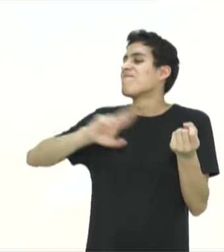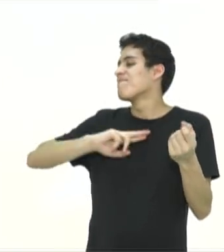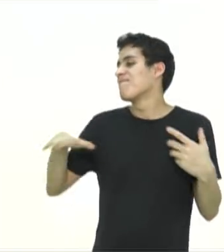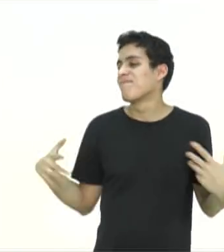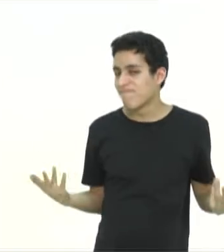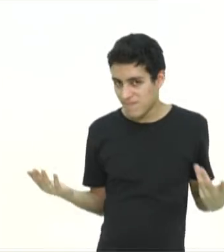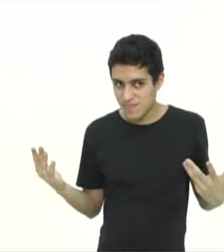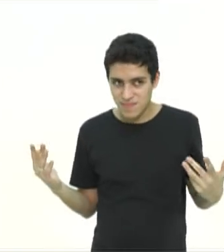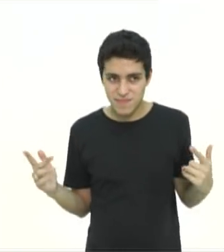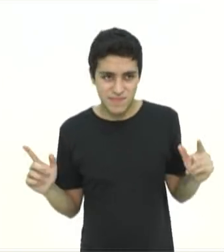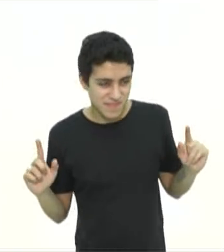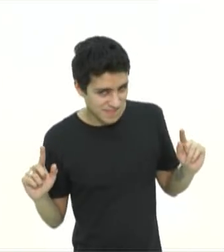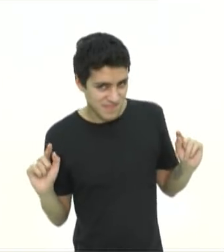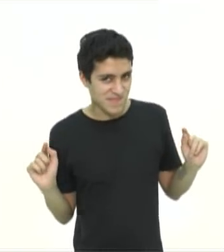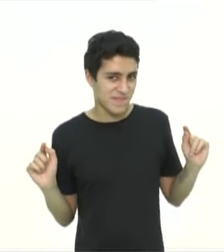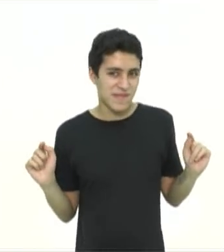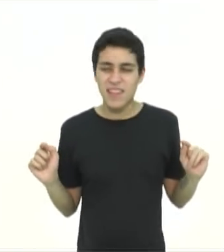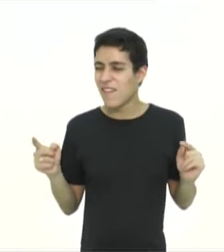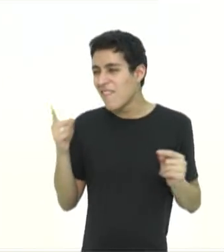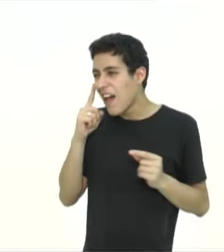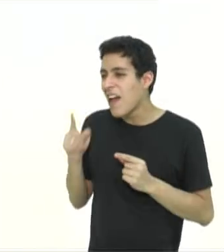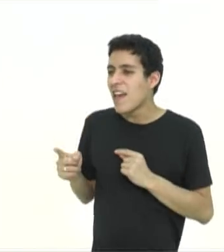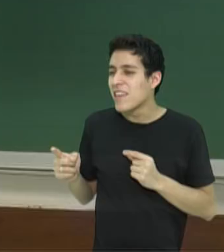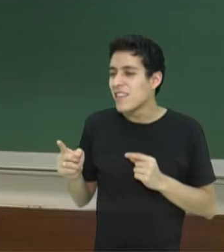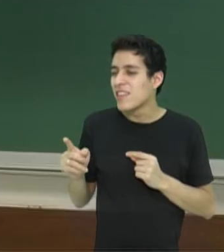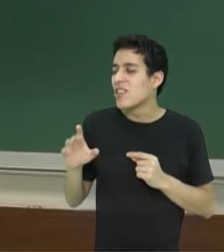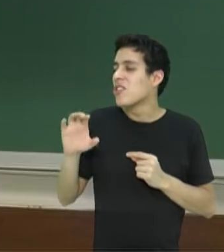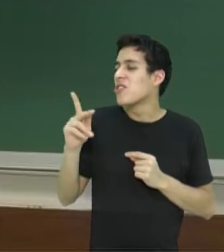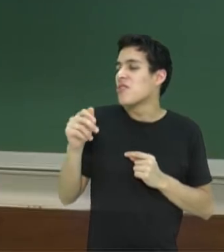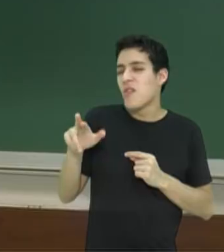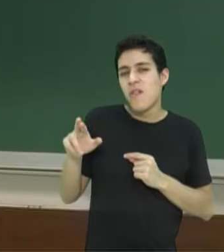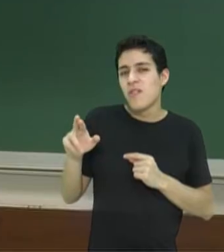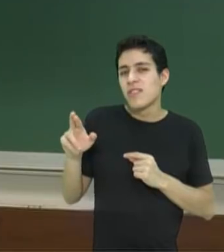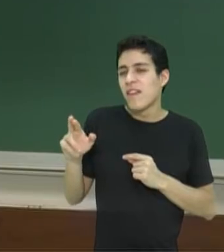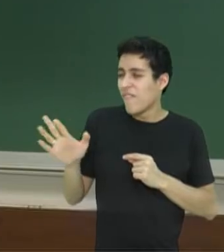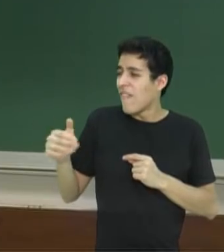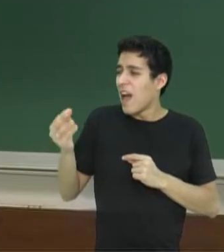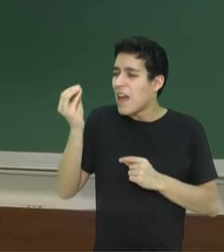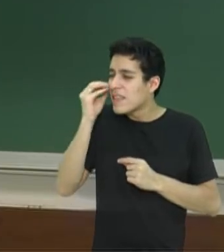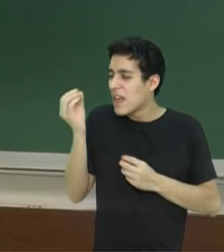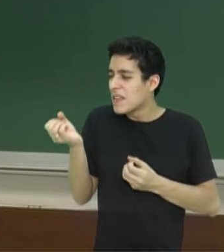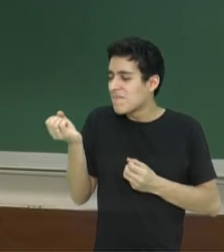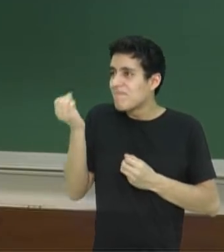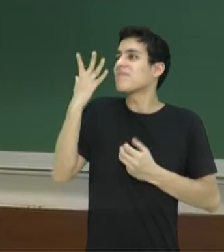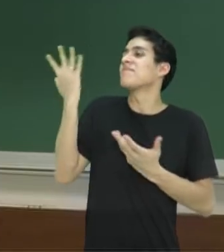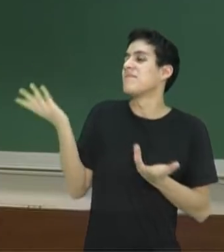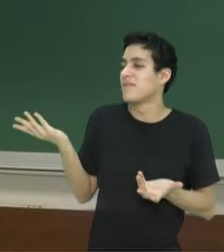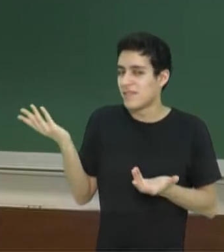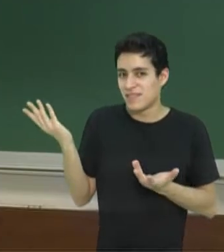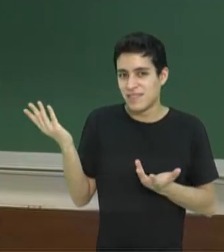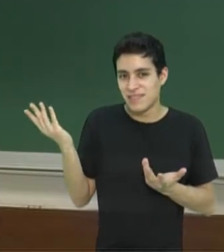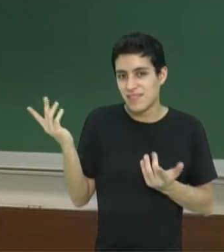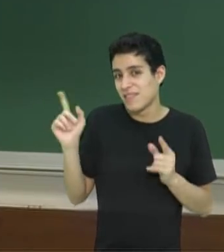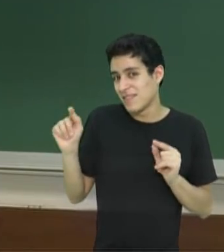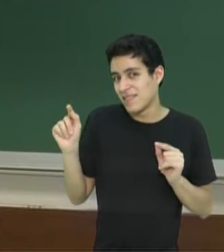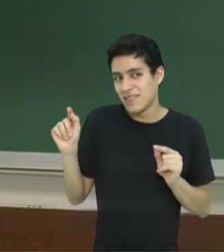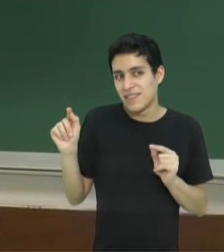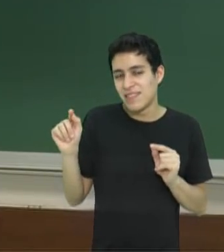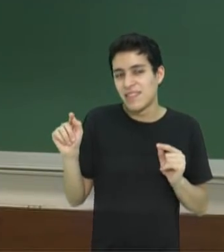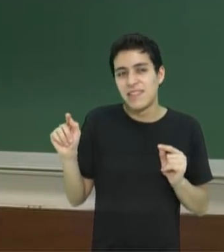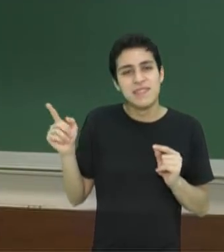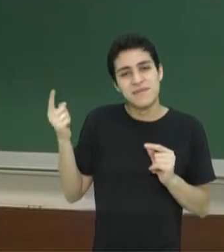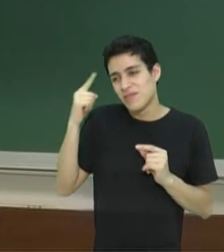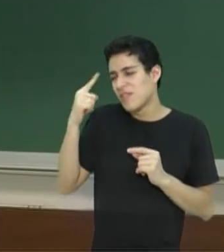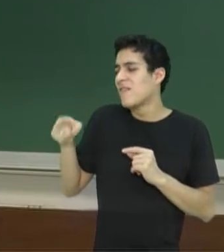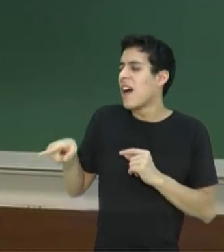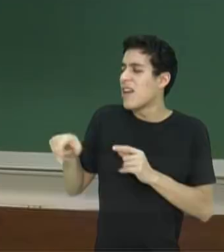coisa. E aí ele disse, chuta. O que que a gente quer dizer com chuta quando eu pedi adivinha? Ah, adivinha tal coisa,